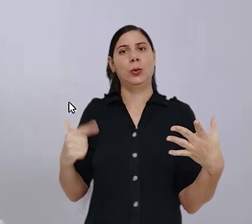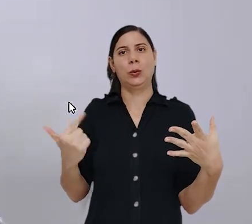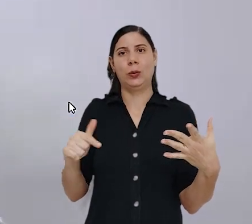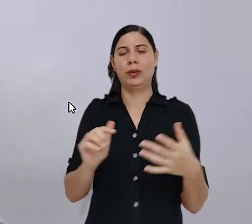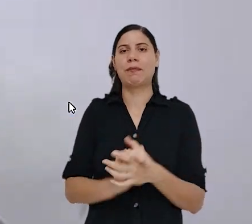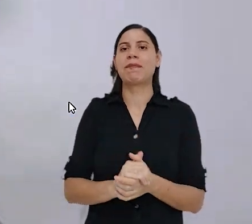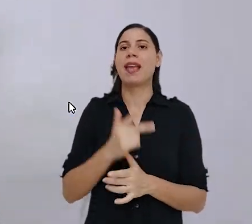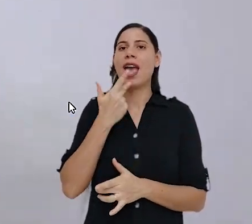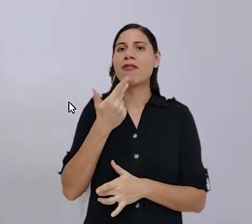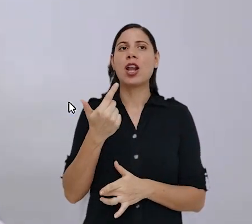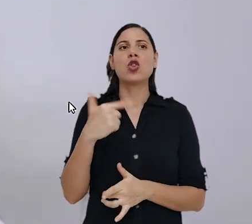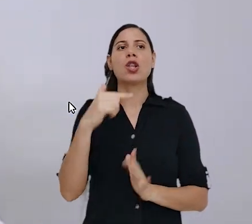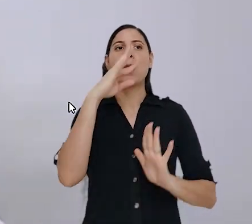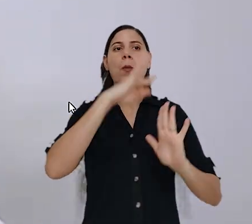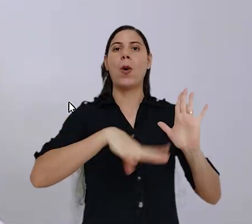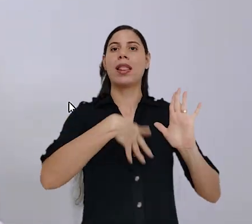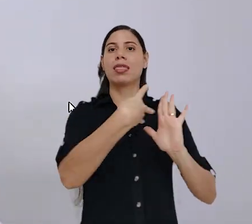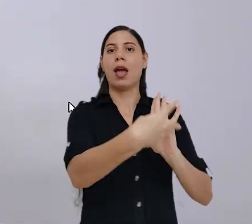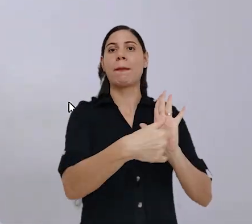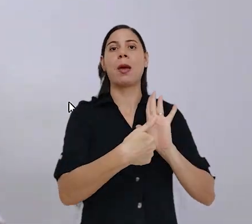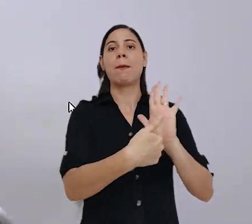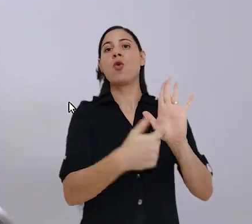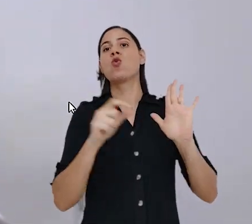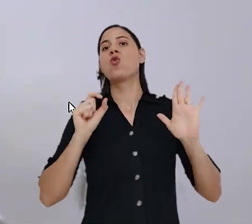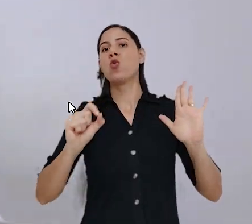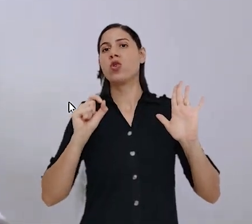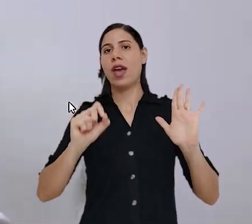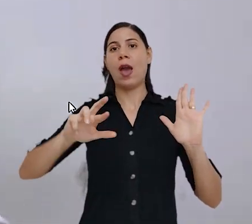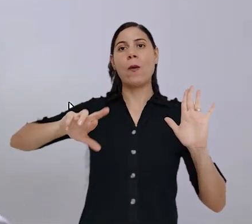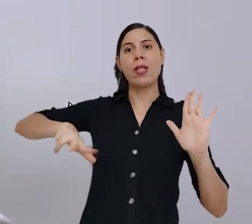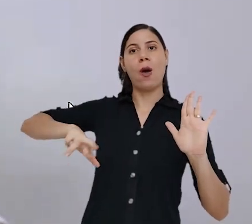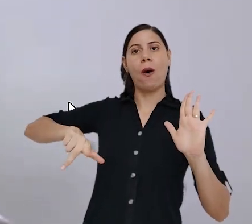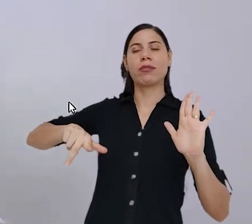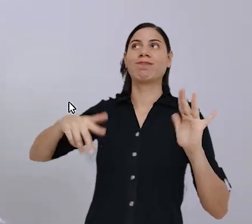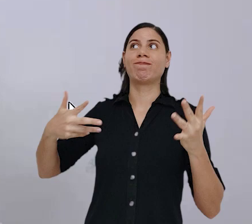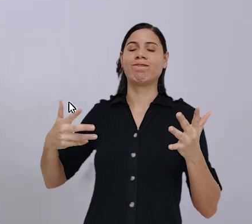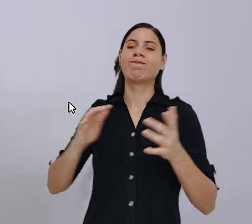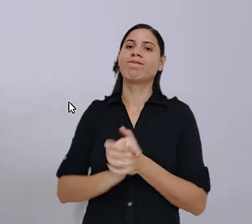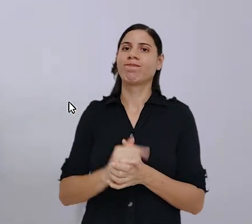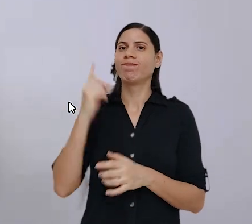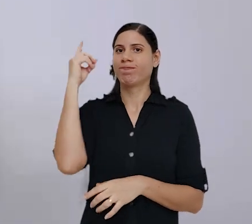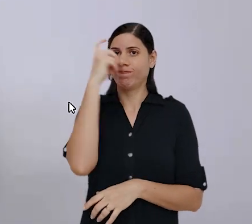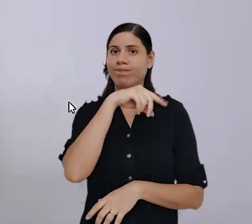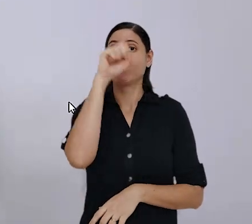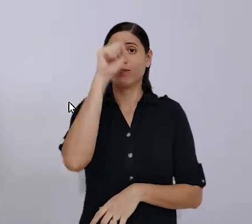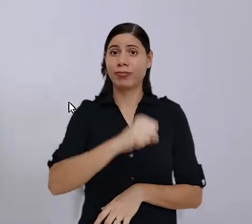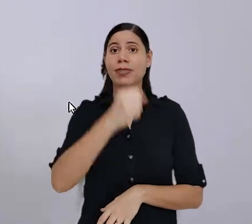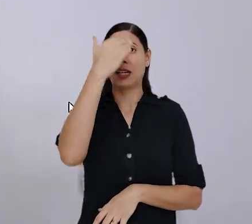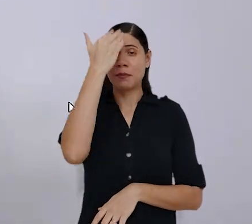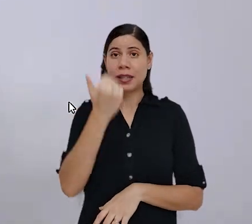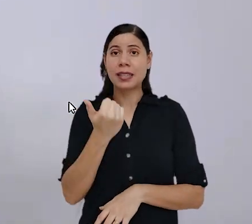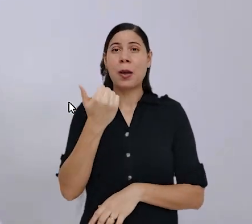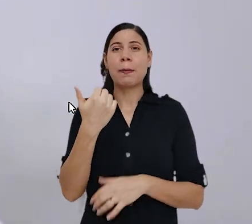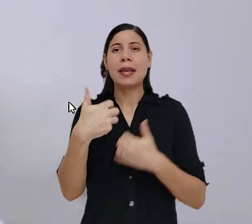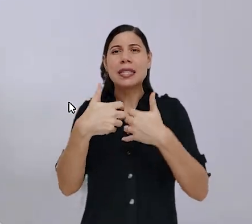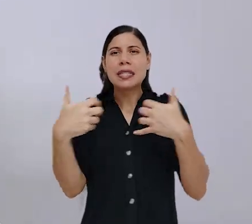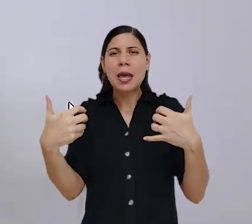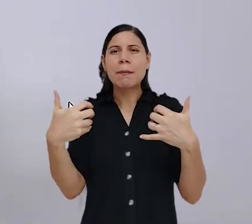costumo dizer, uma tabela dentro do dano moral. Então, há uma dificuldade, sim, para fazer